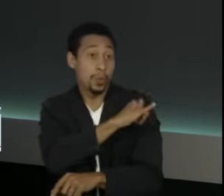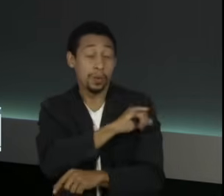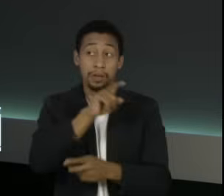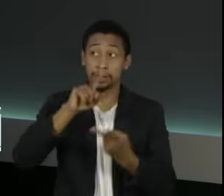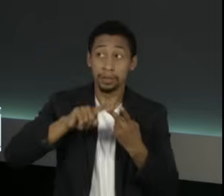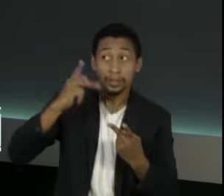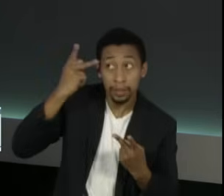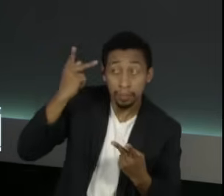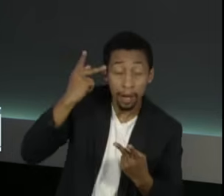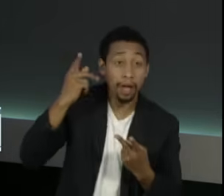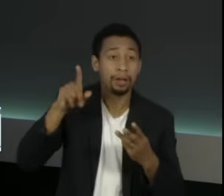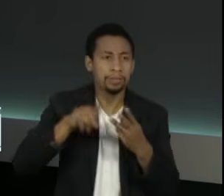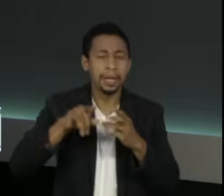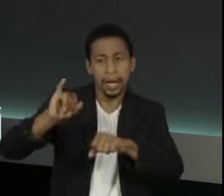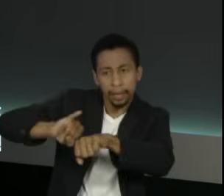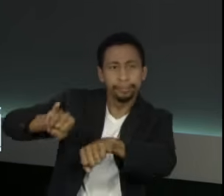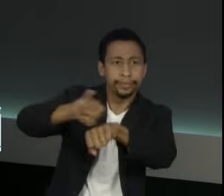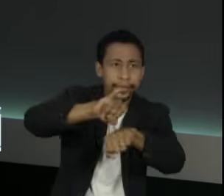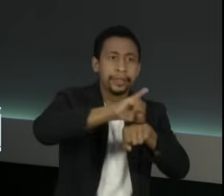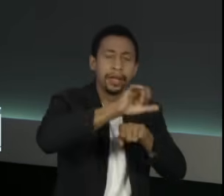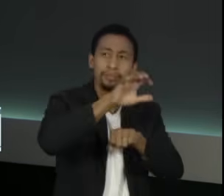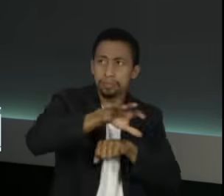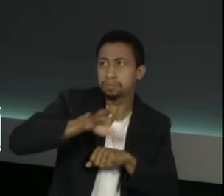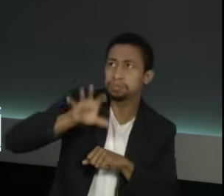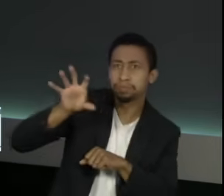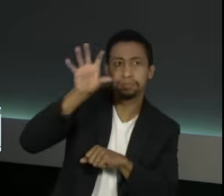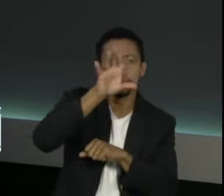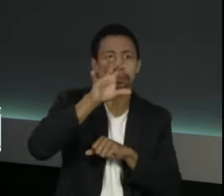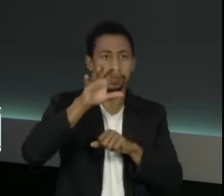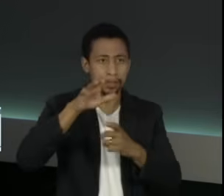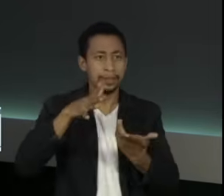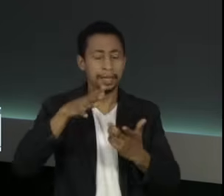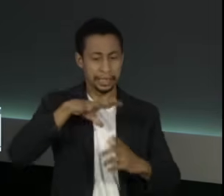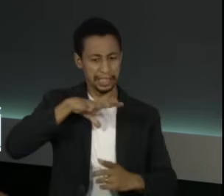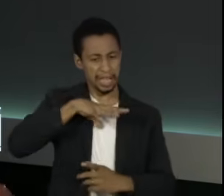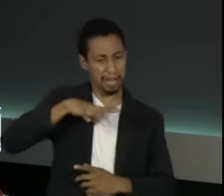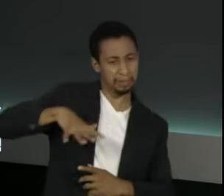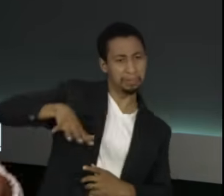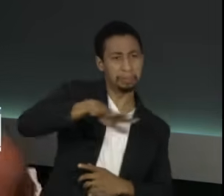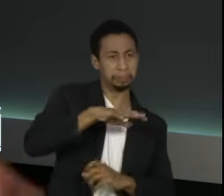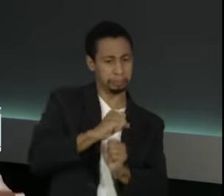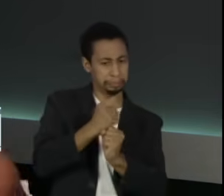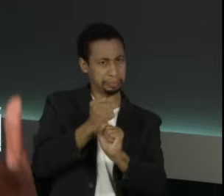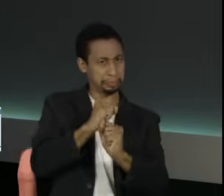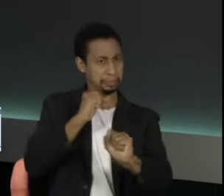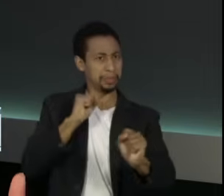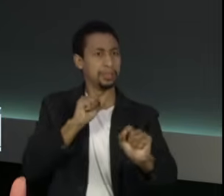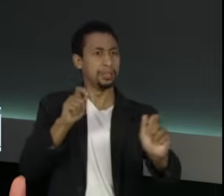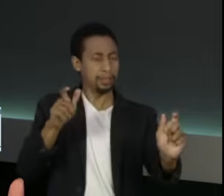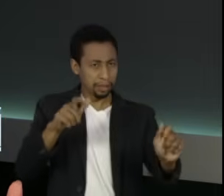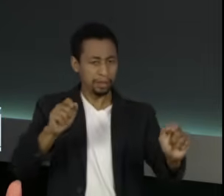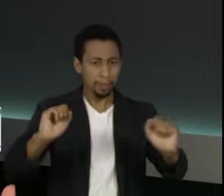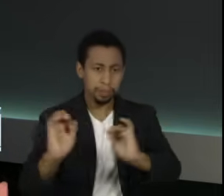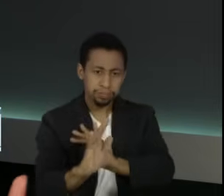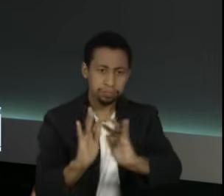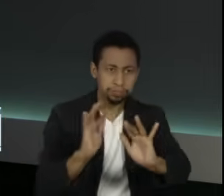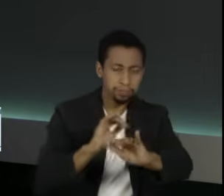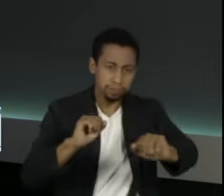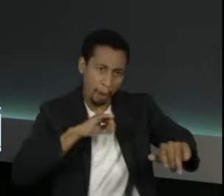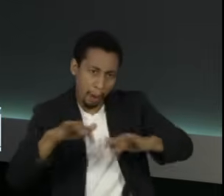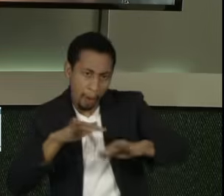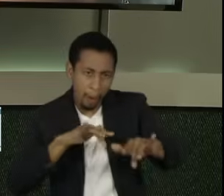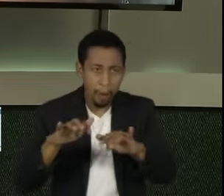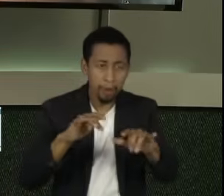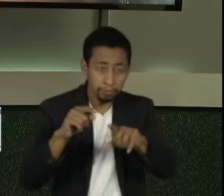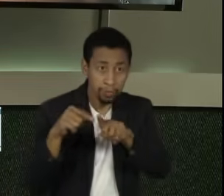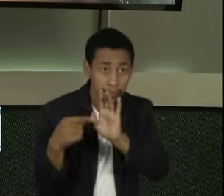capitais, grandes metrópoles do Brasil. Isso acabou também movendo bastante da sua